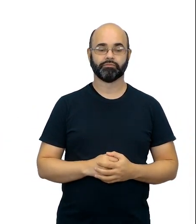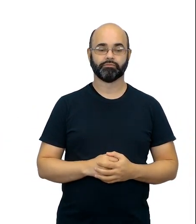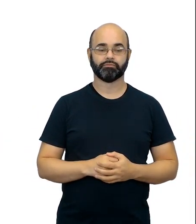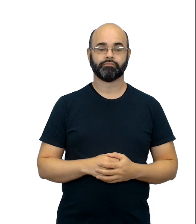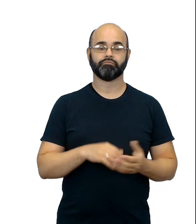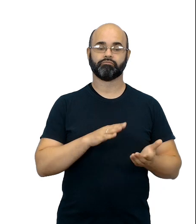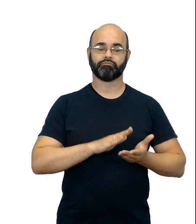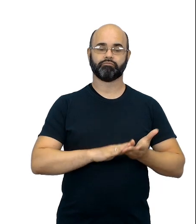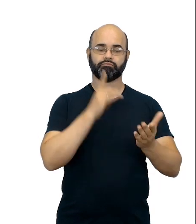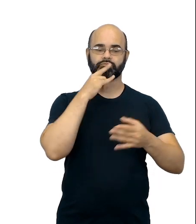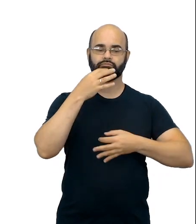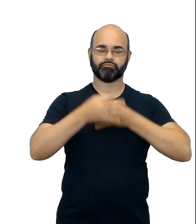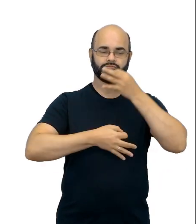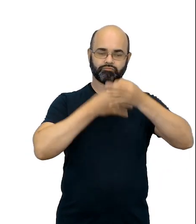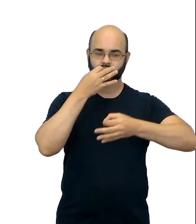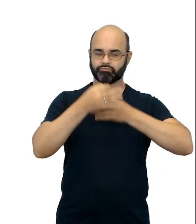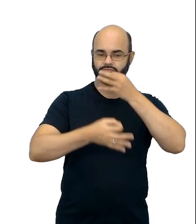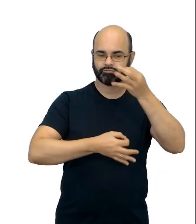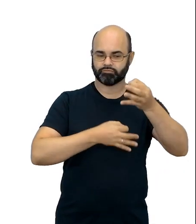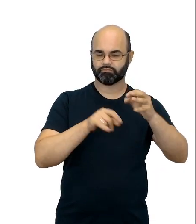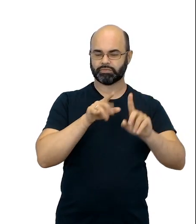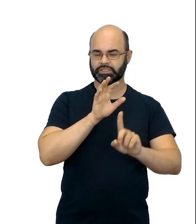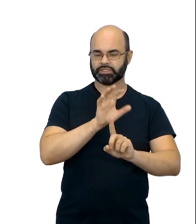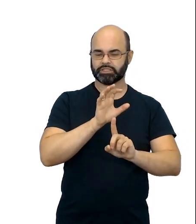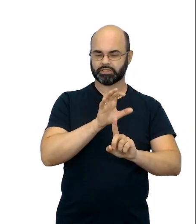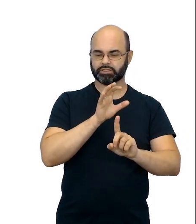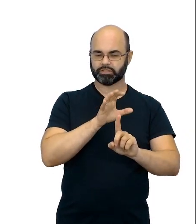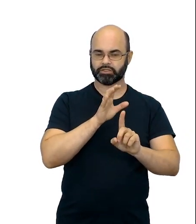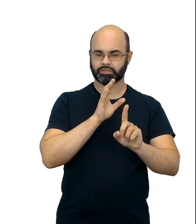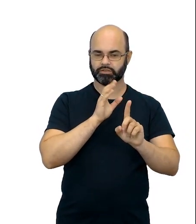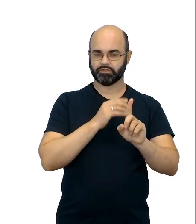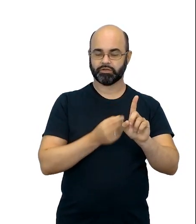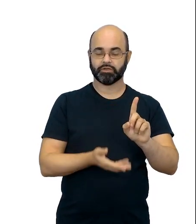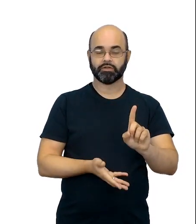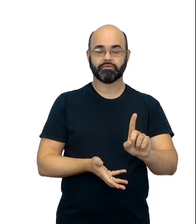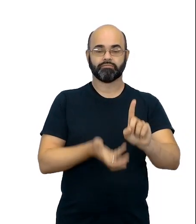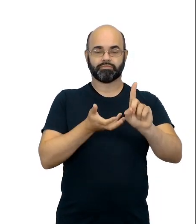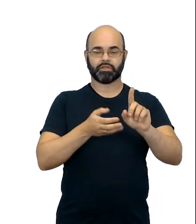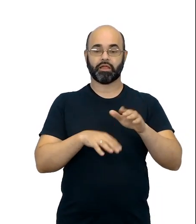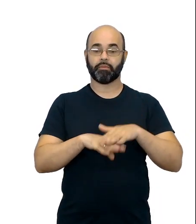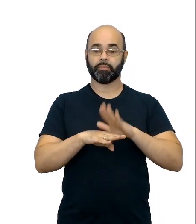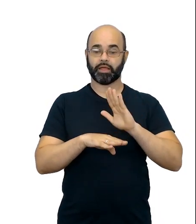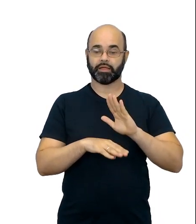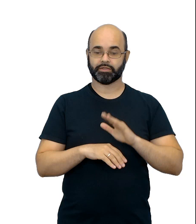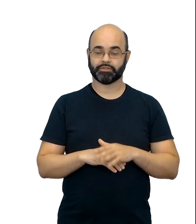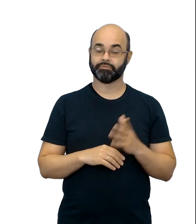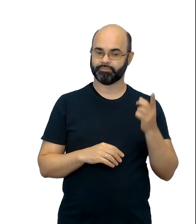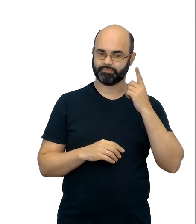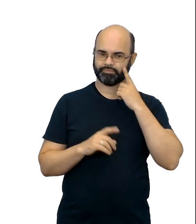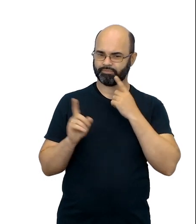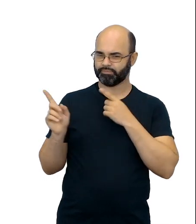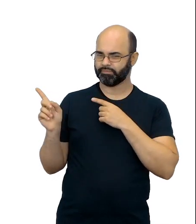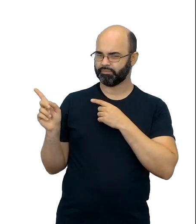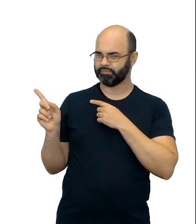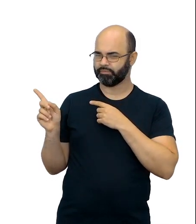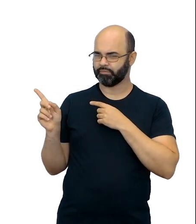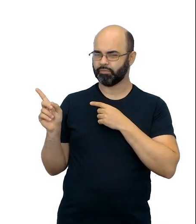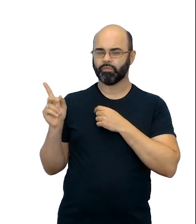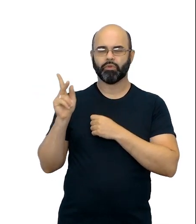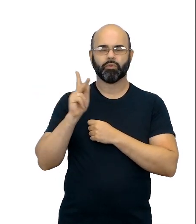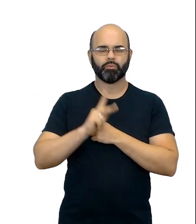privilegia a argumentação e a persuasão. Observem que aqui o professor precisa direcionar os